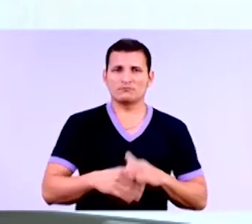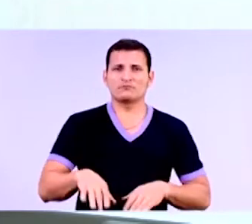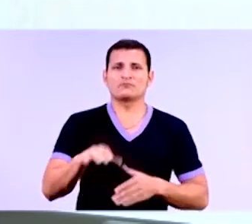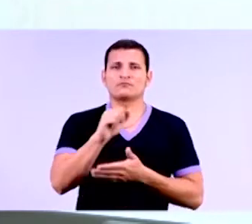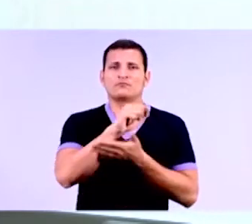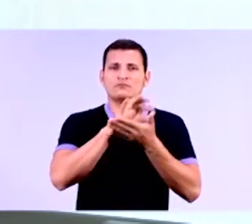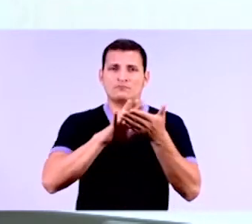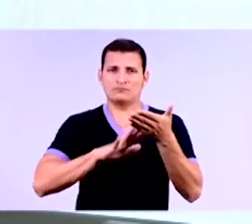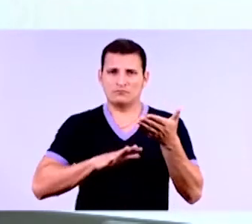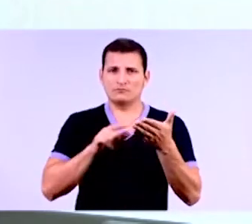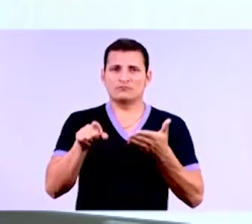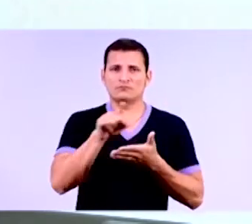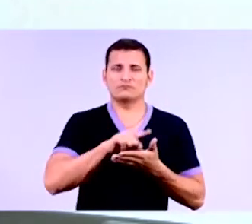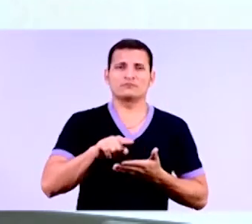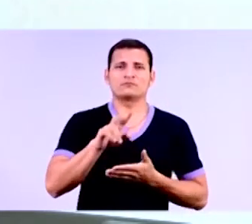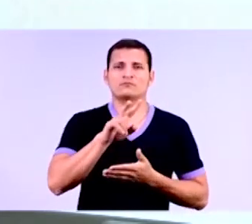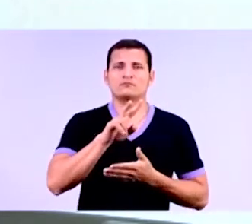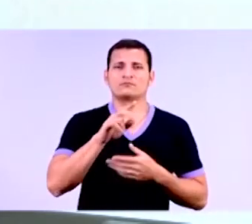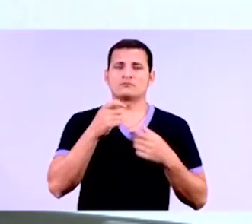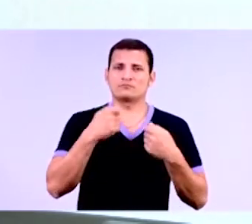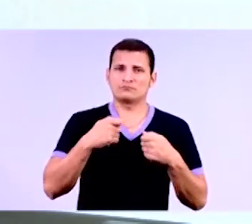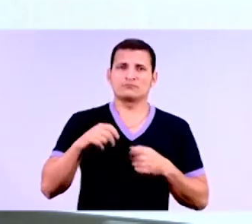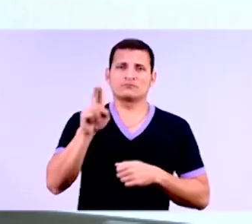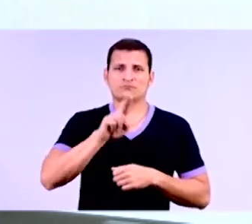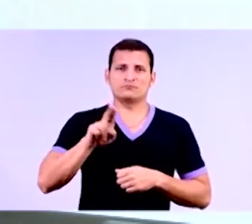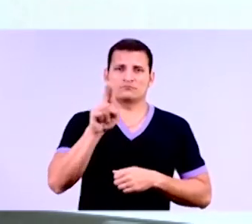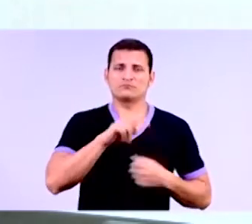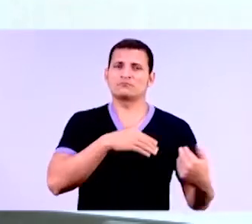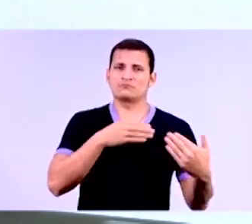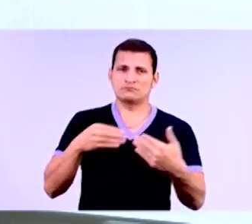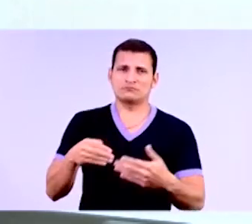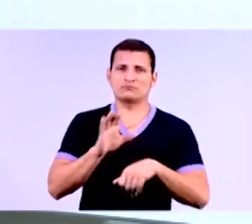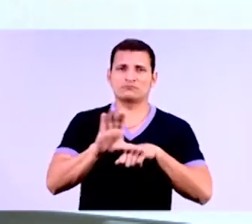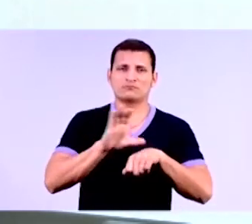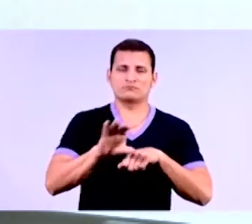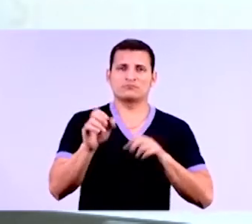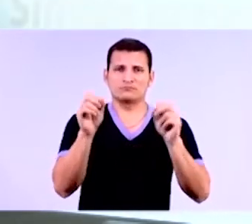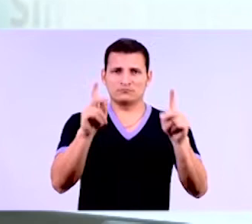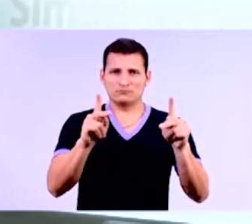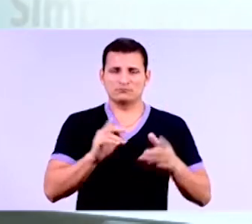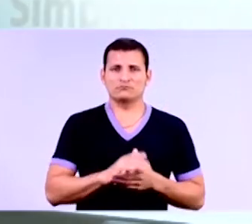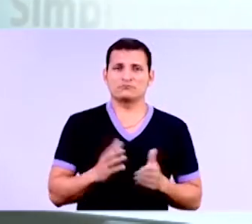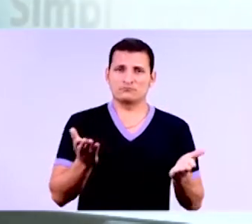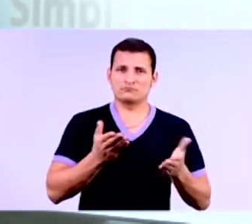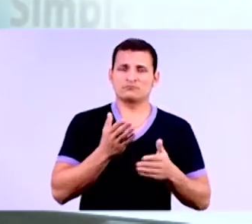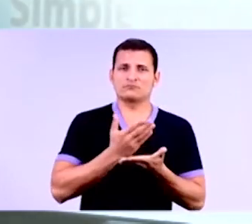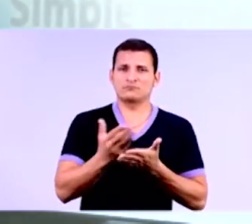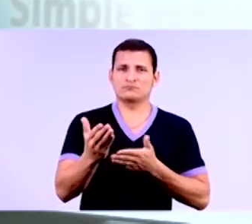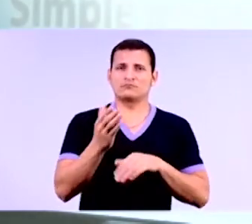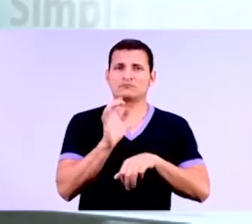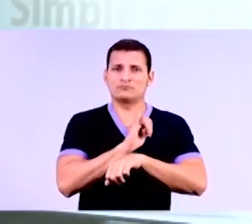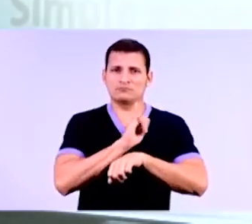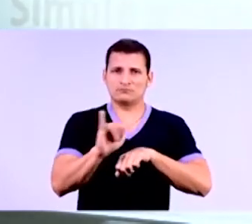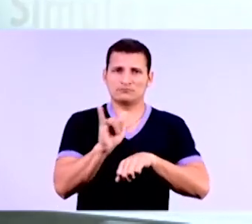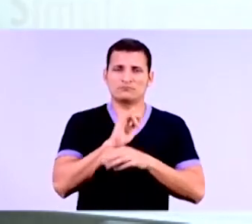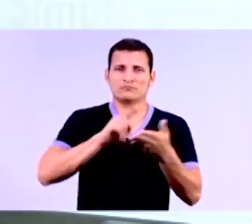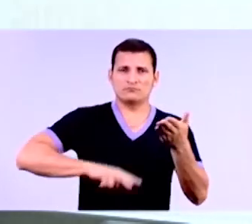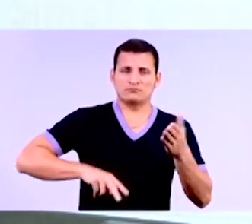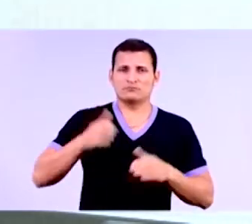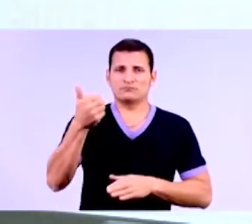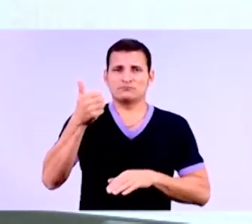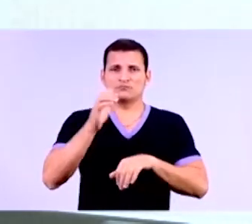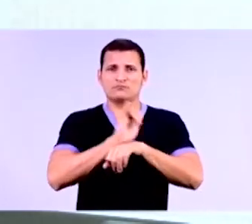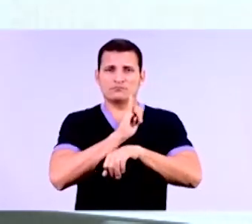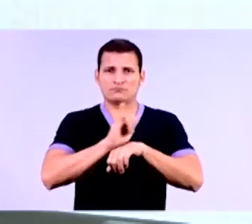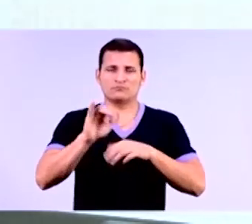que vocês vão ter que utilizar durante todo o curso. Okay? Então vamos começar com as estratégias de leitura. A primeira estratégia de